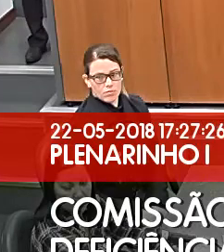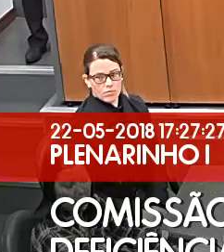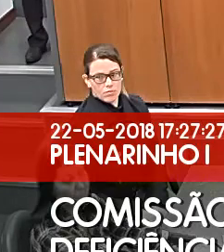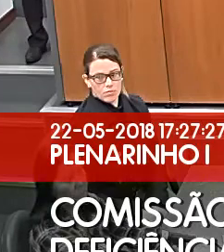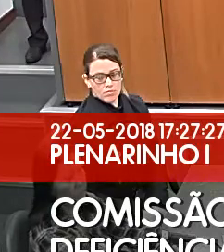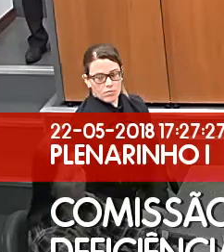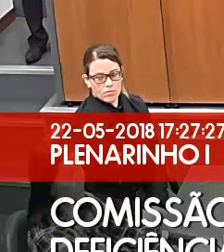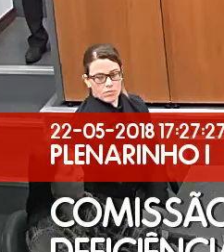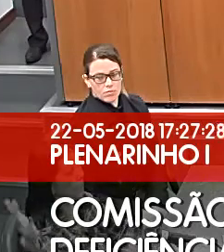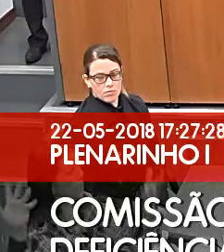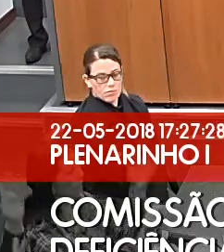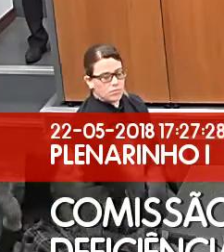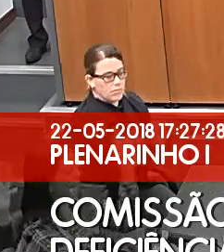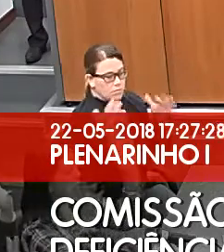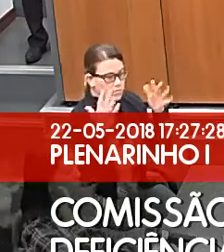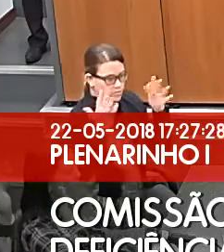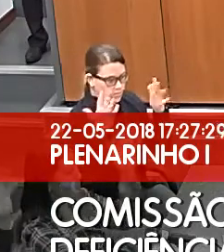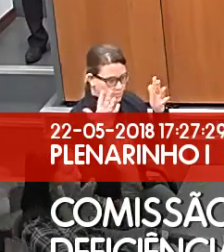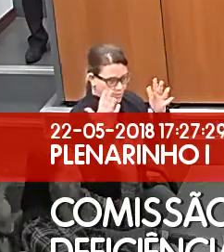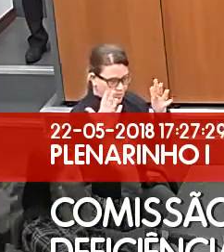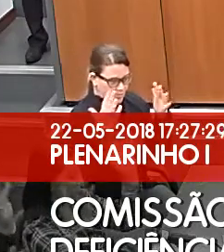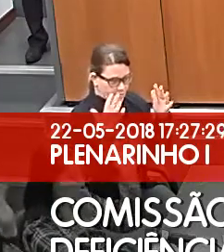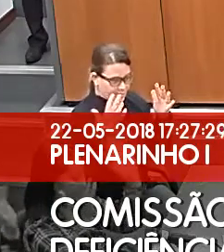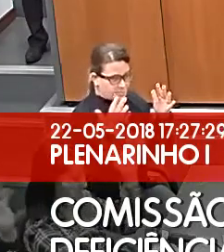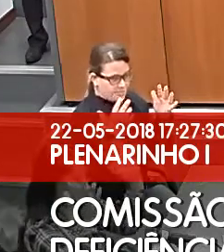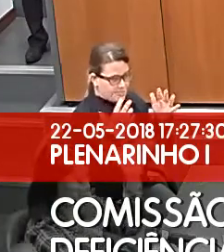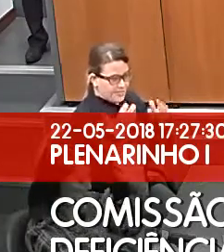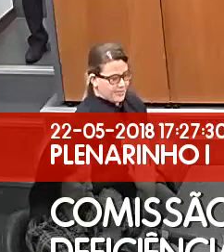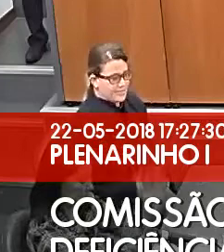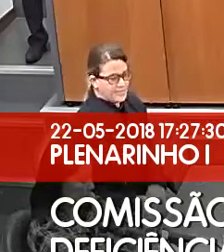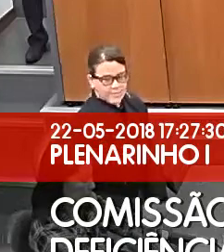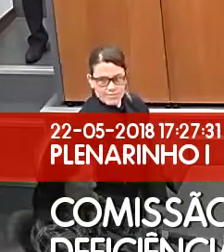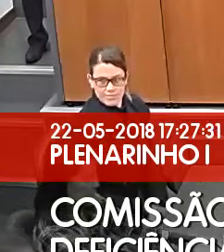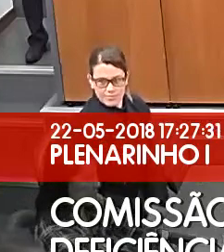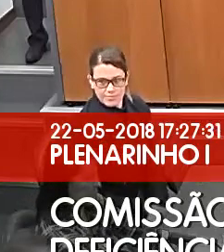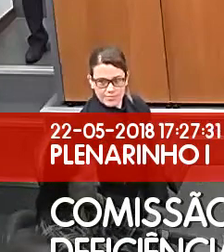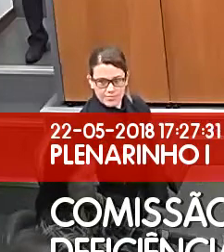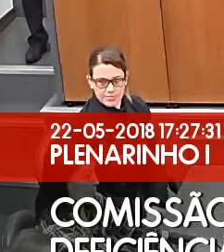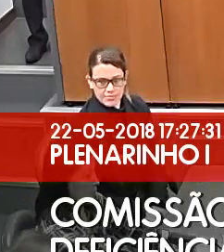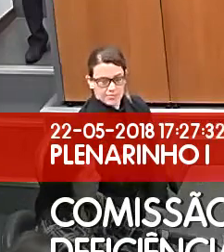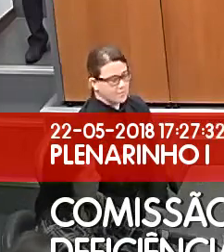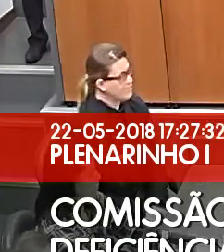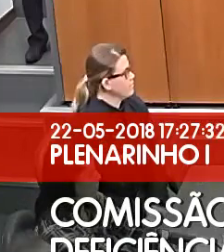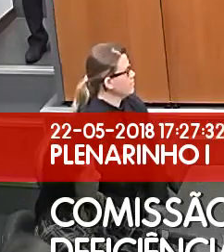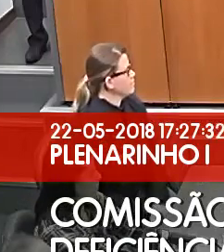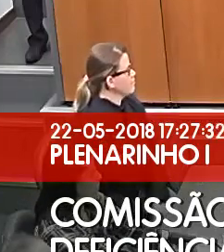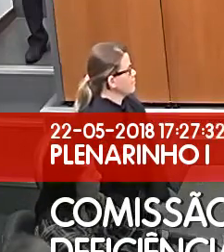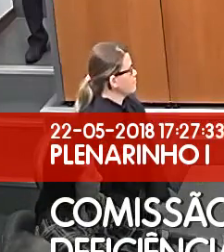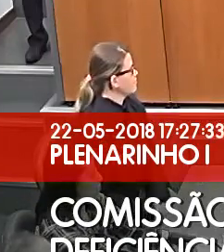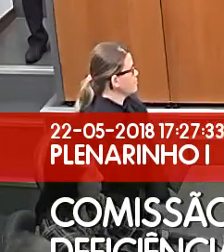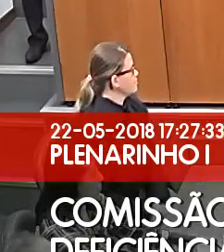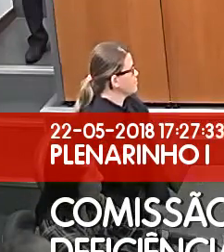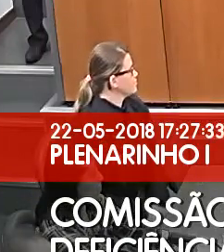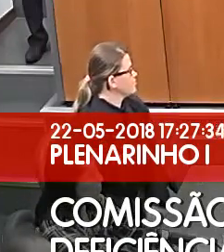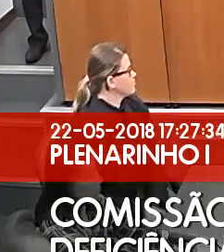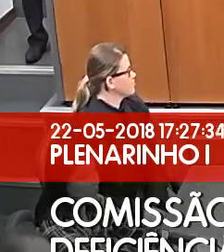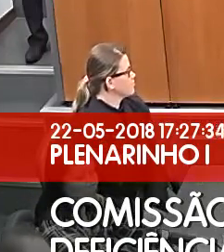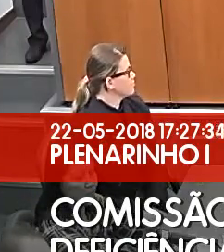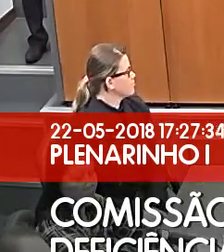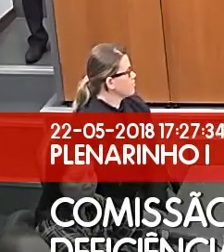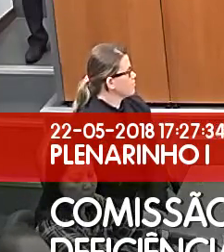Obrigado. Muito bem. Uma salva de palmas também. Muito bem. Como é que é seu nome? Martinho.